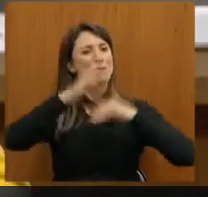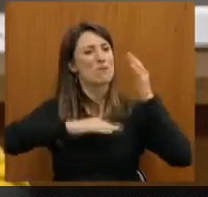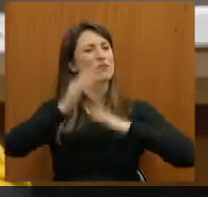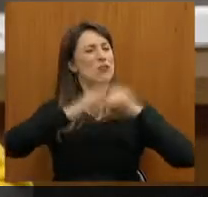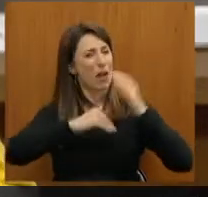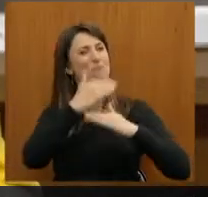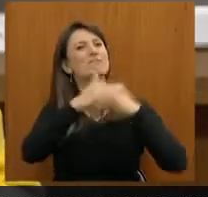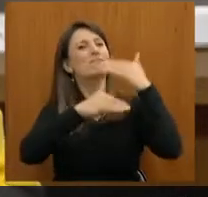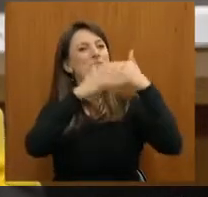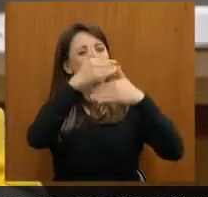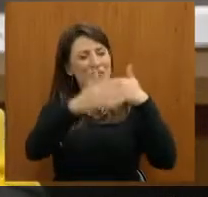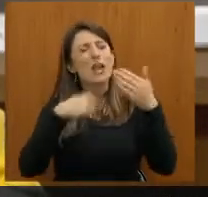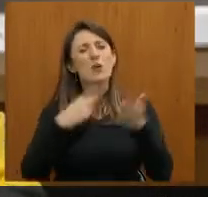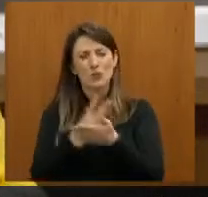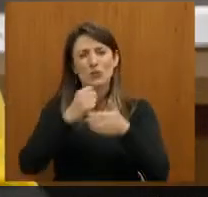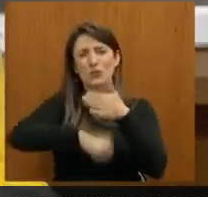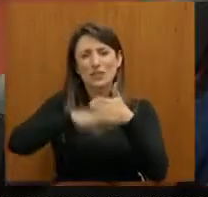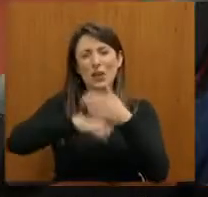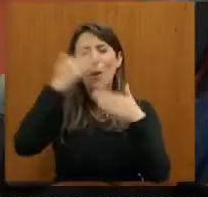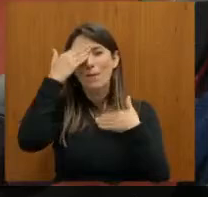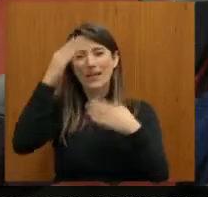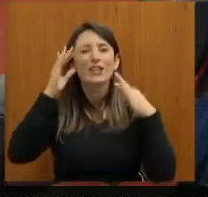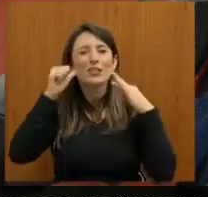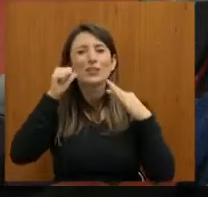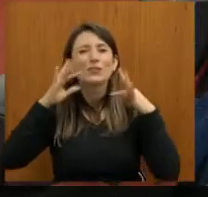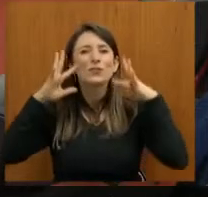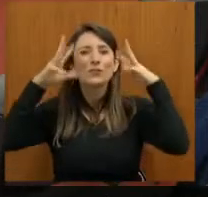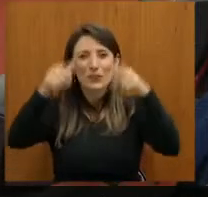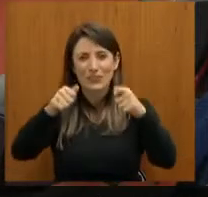na fileira da luta muito obrigada a todas